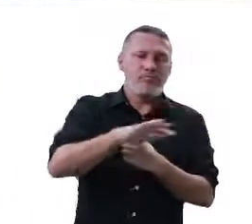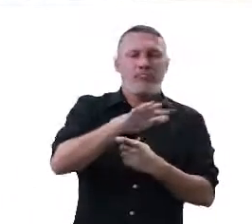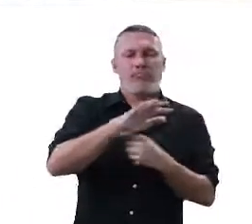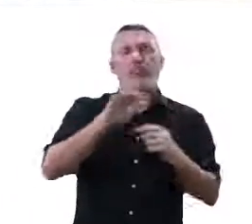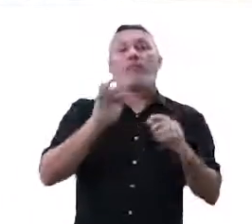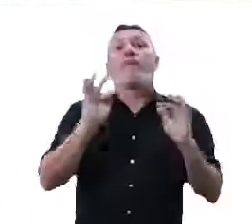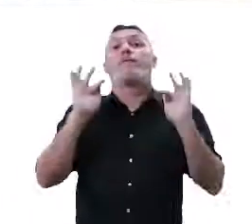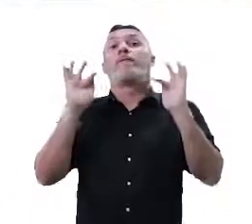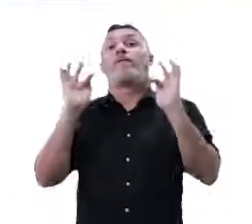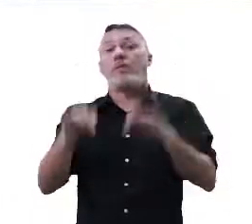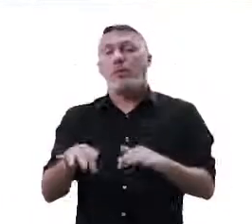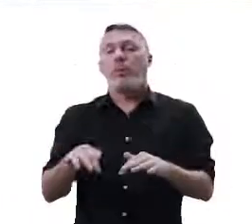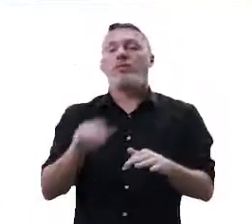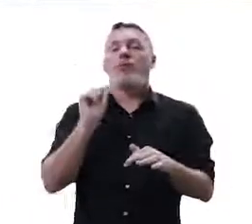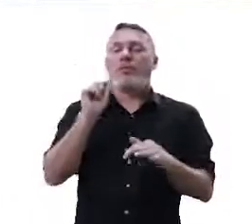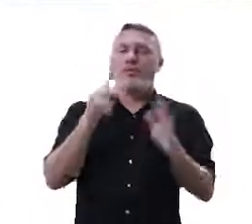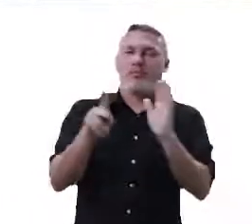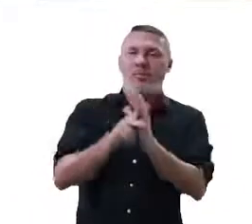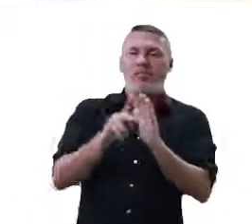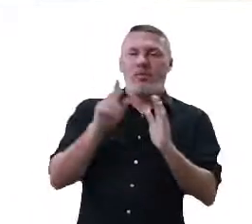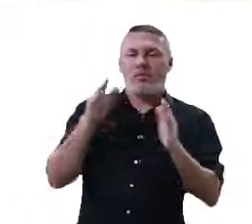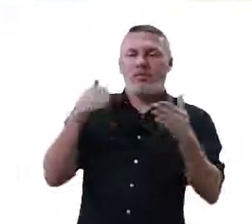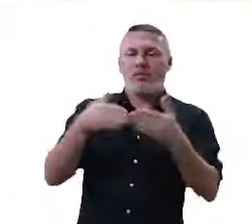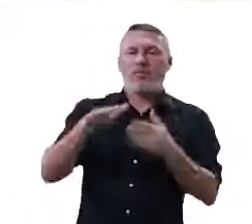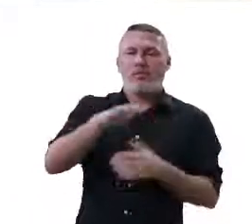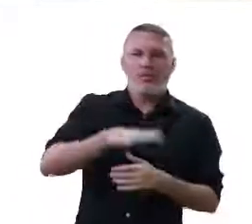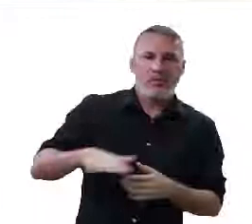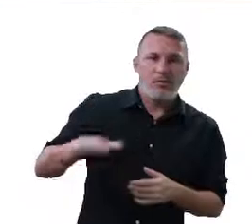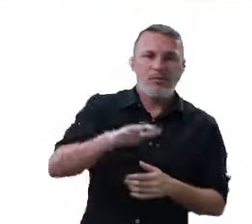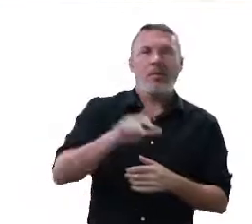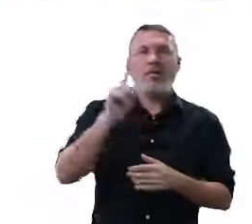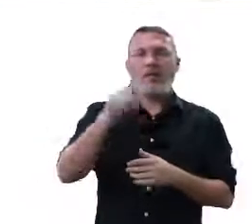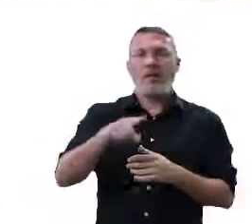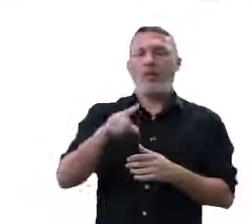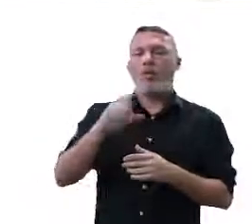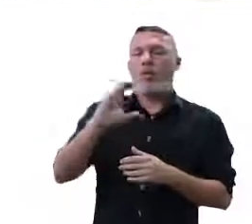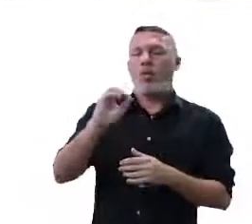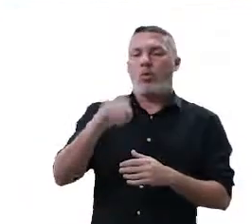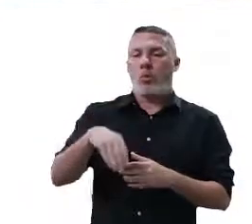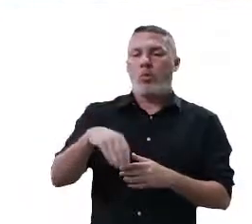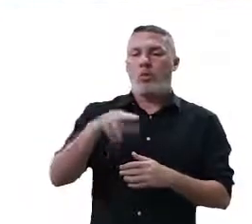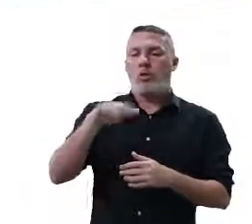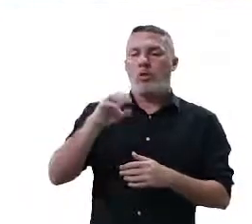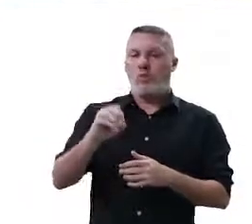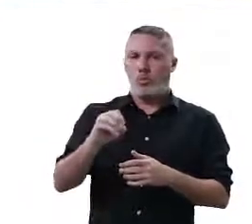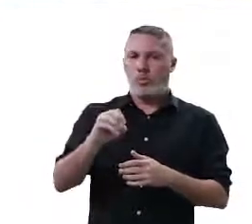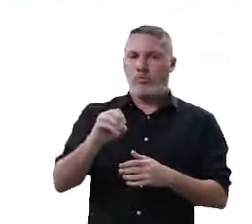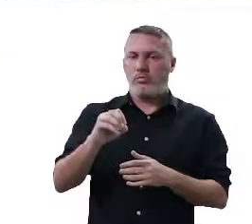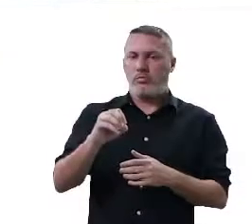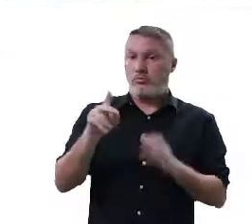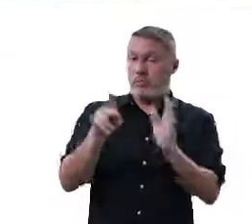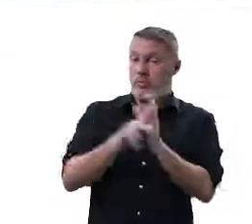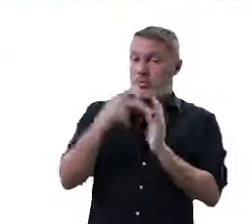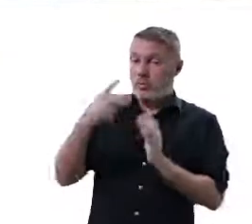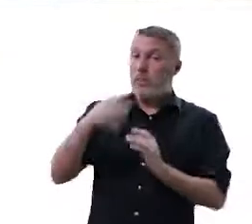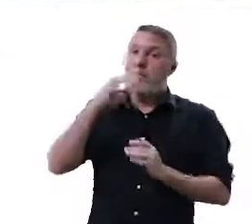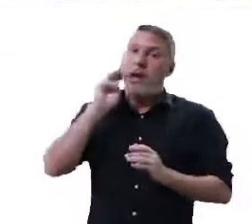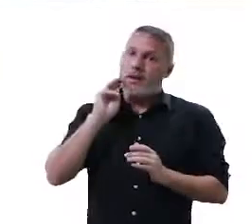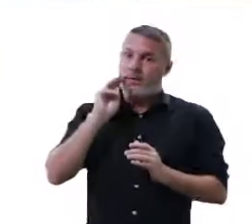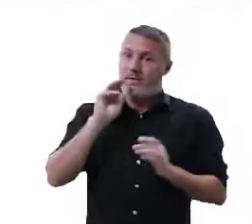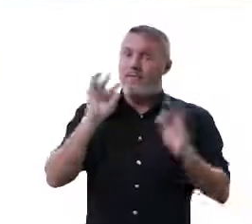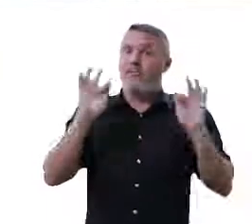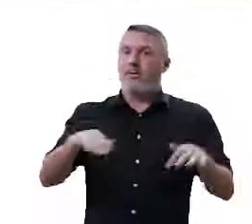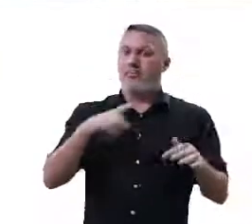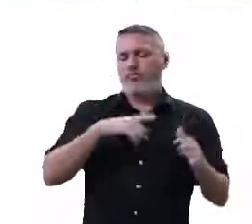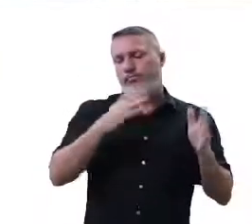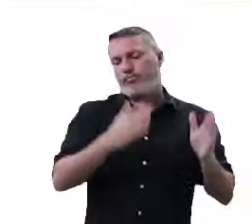de produção socialista, e a etapa final dessa história seria exatamente o modo de produção comunista ou comunismo,